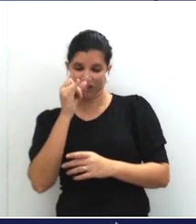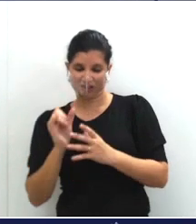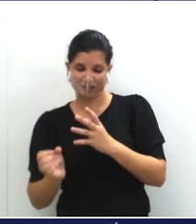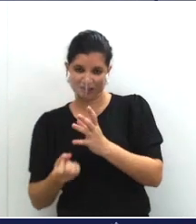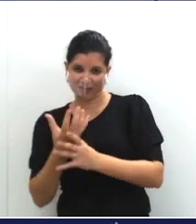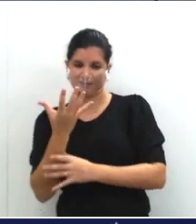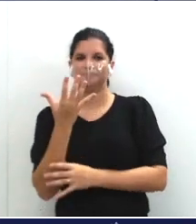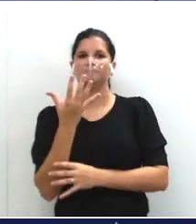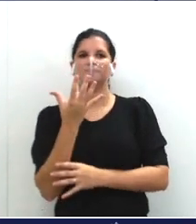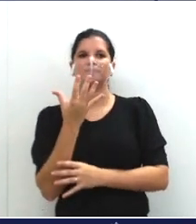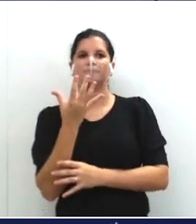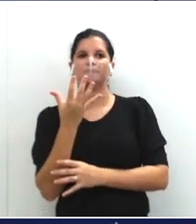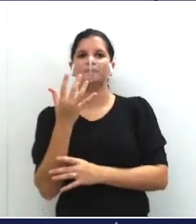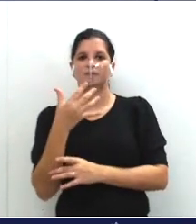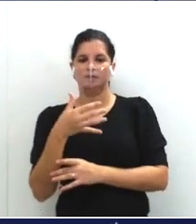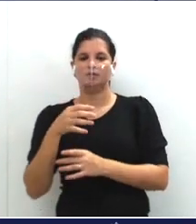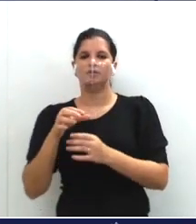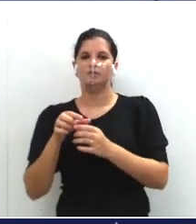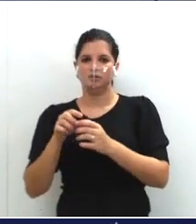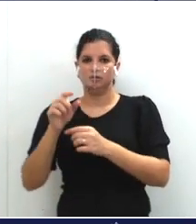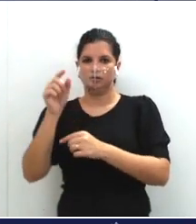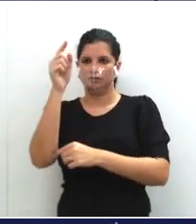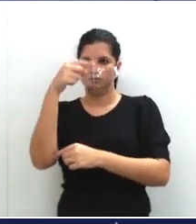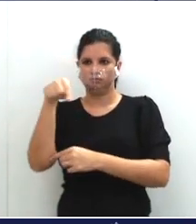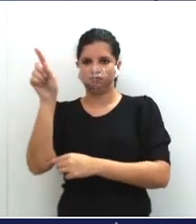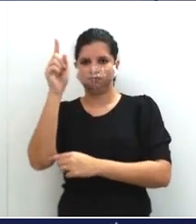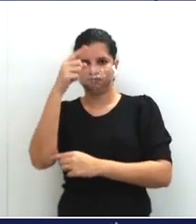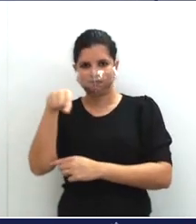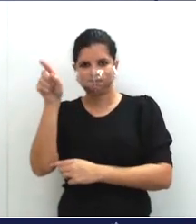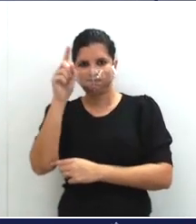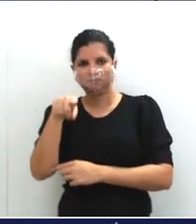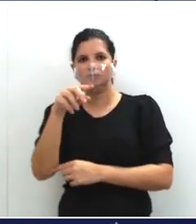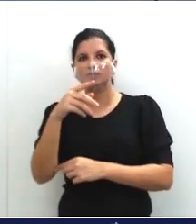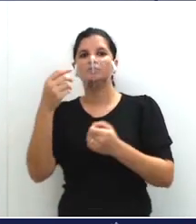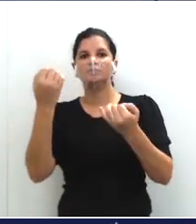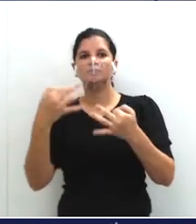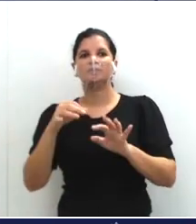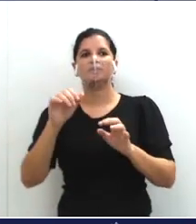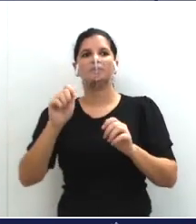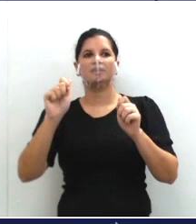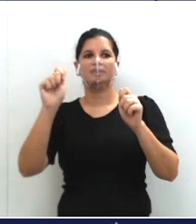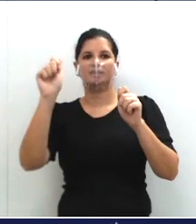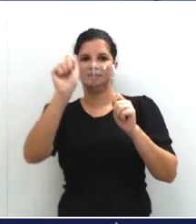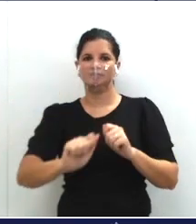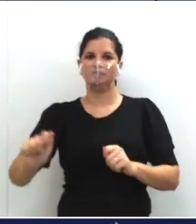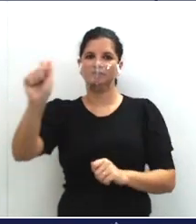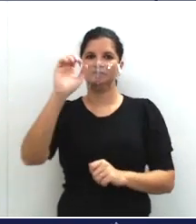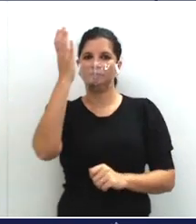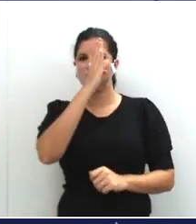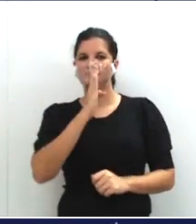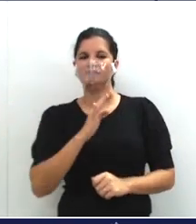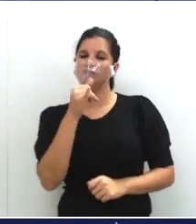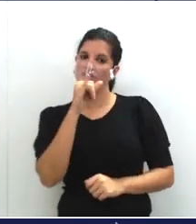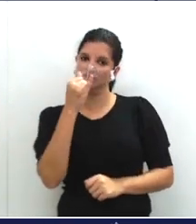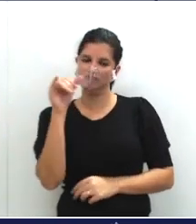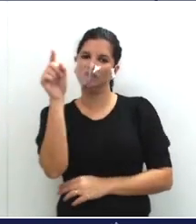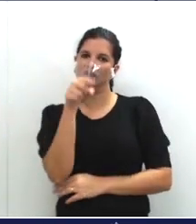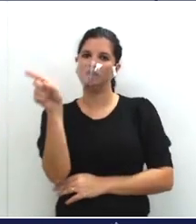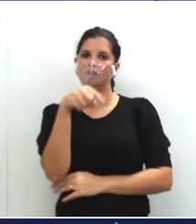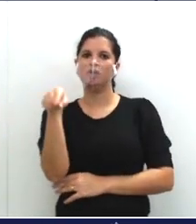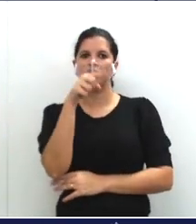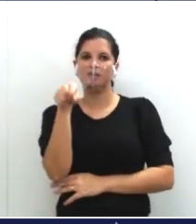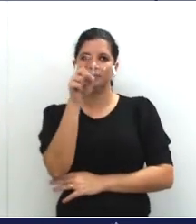aerogeradores, que são, na realidade, turbinas eólicas, que, segundo a Associação Brasileira de Energia Eólica, né,